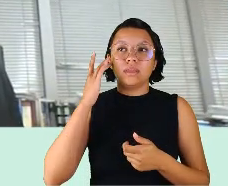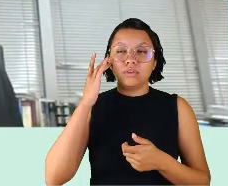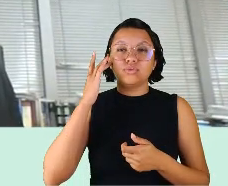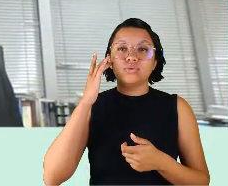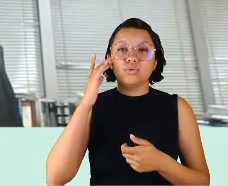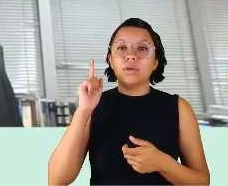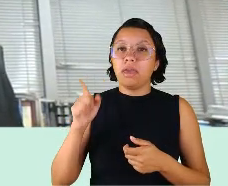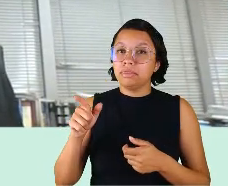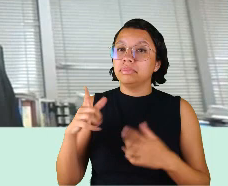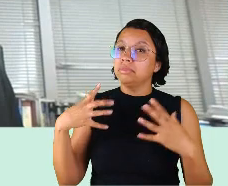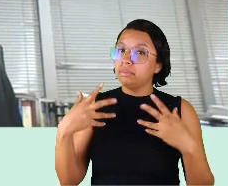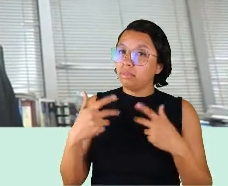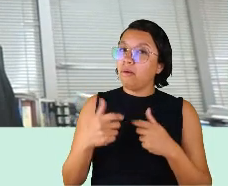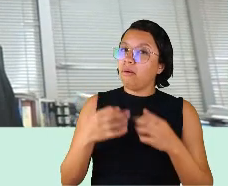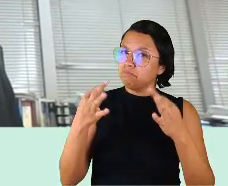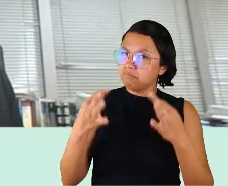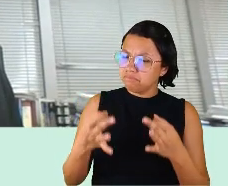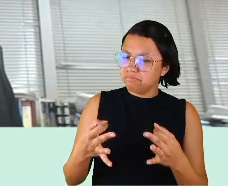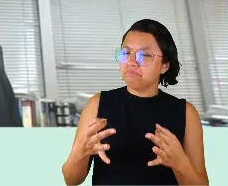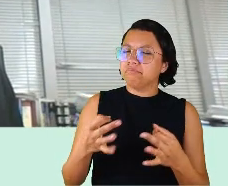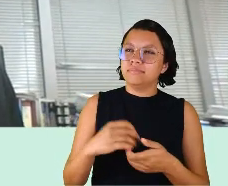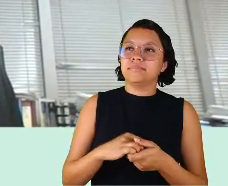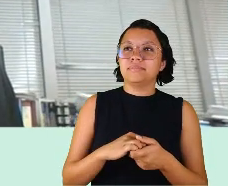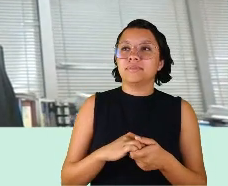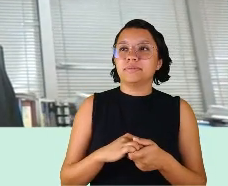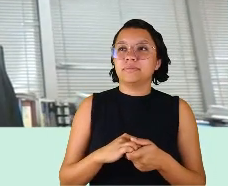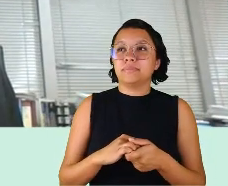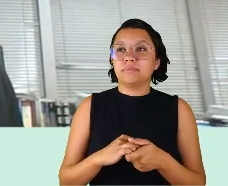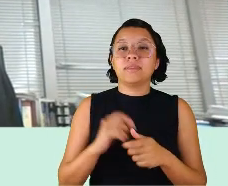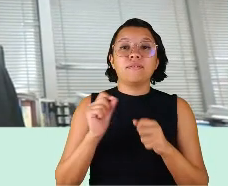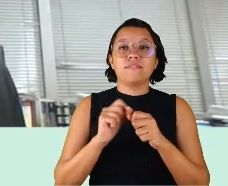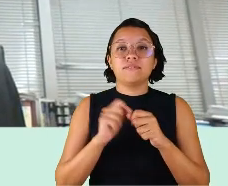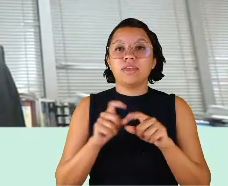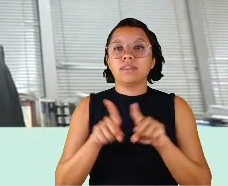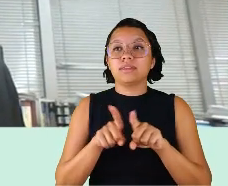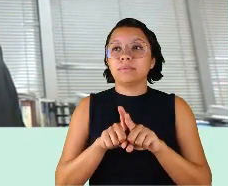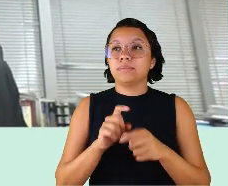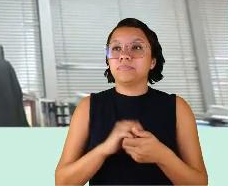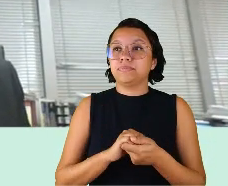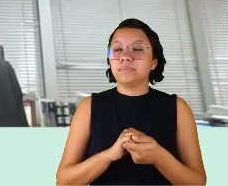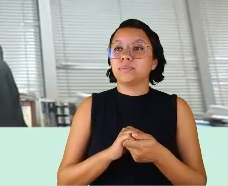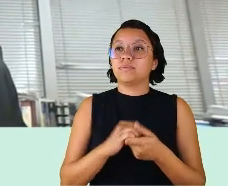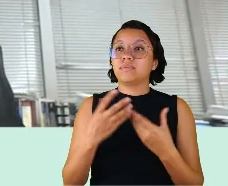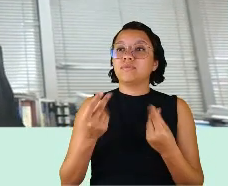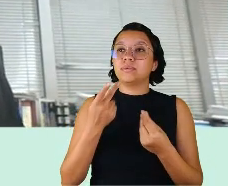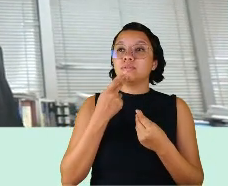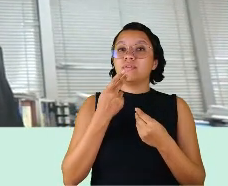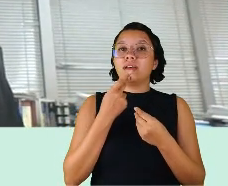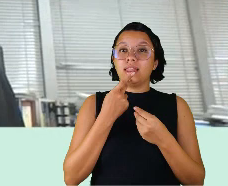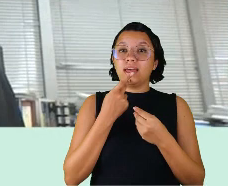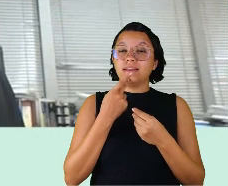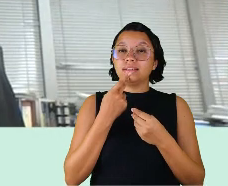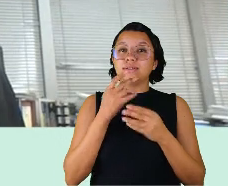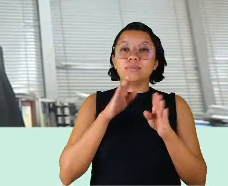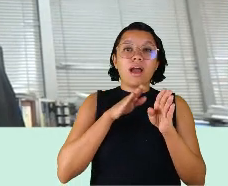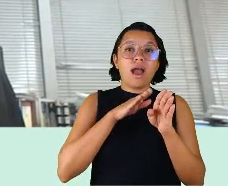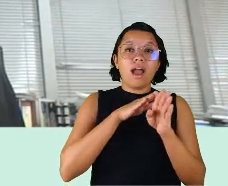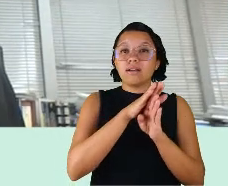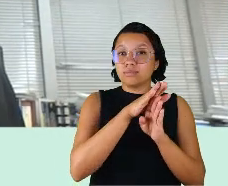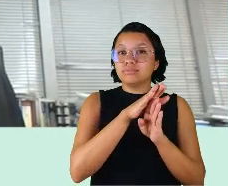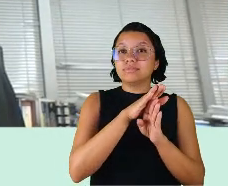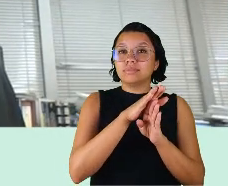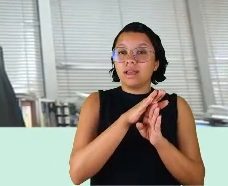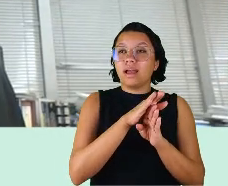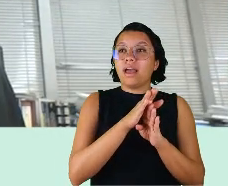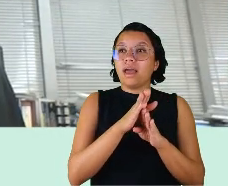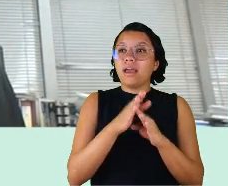tem toda a razão. Nós temos feito também... Colocar isso numa recomendação, alguma